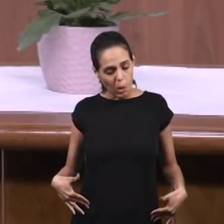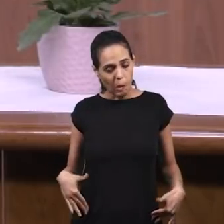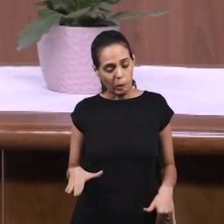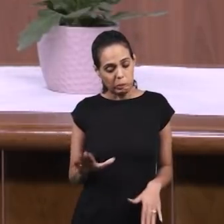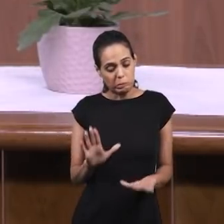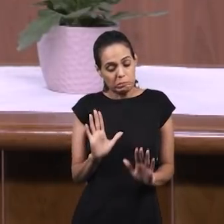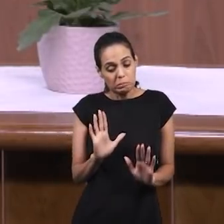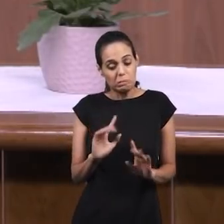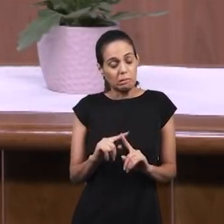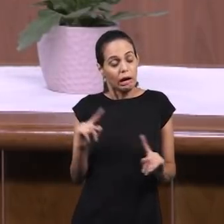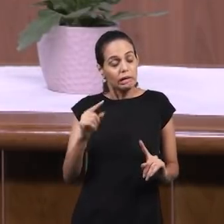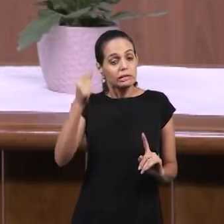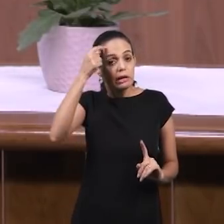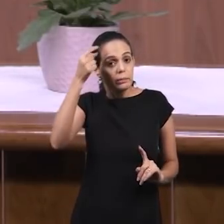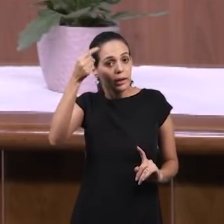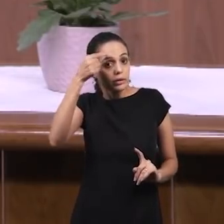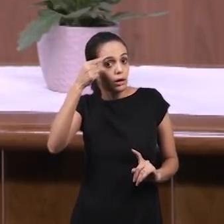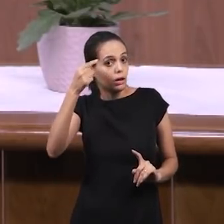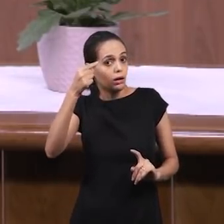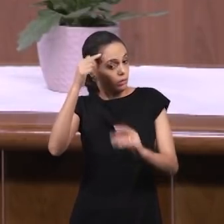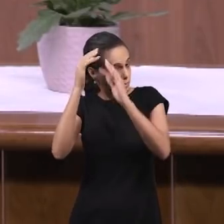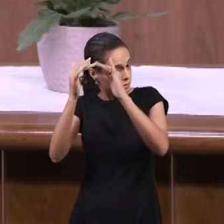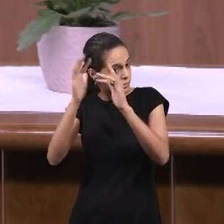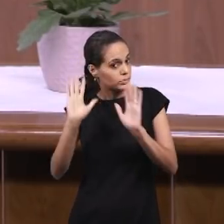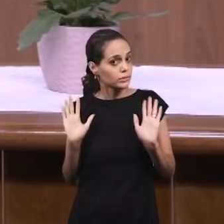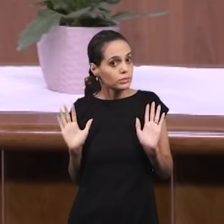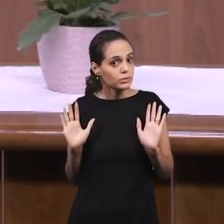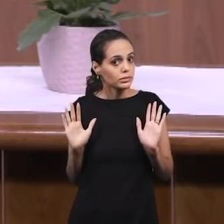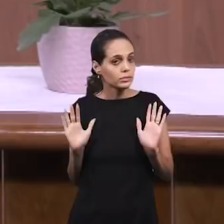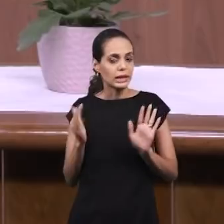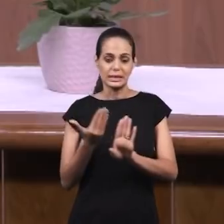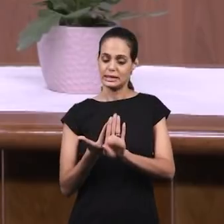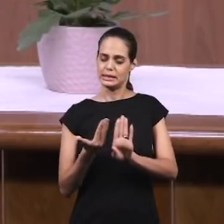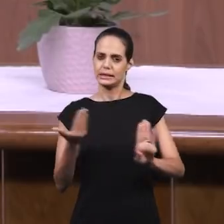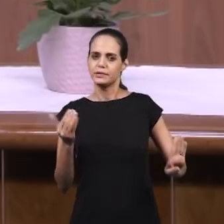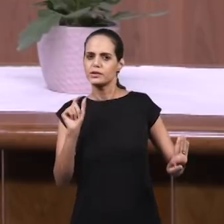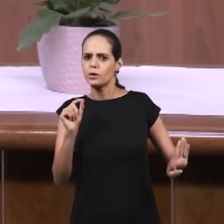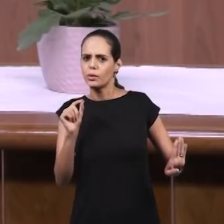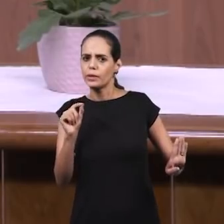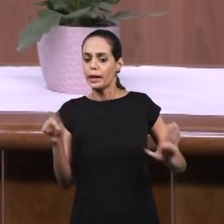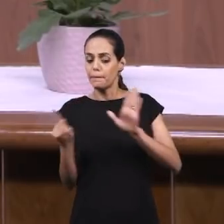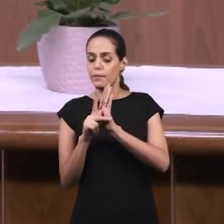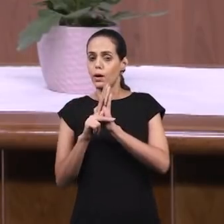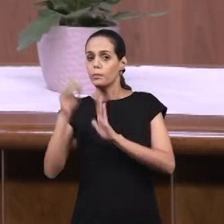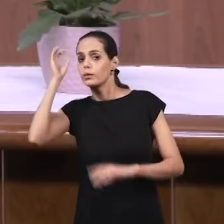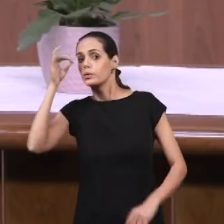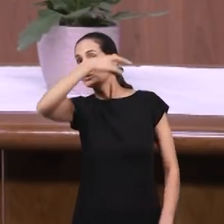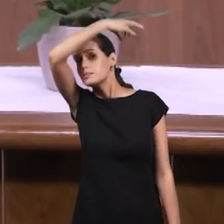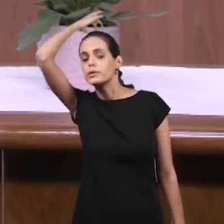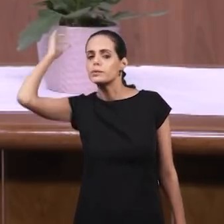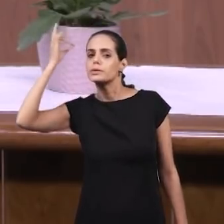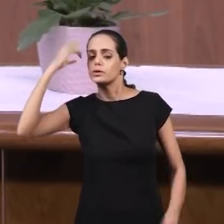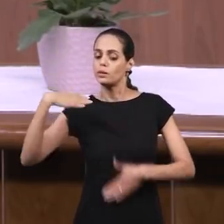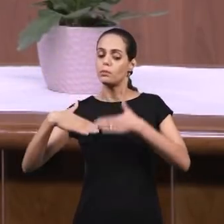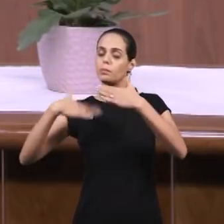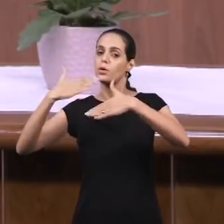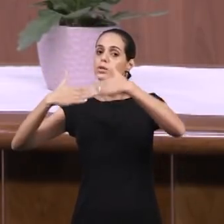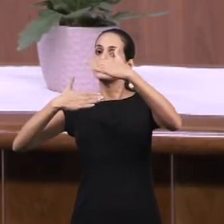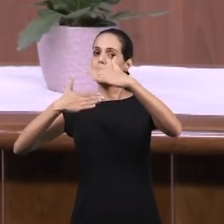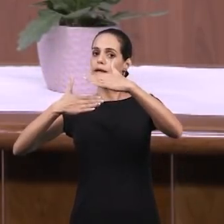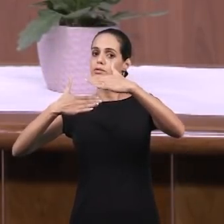ali funcionando. Então o que é santificação? A santificação, como diz Pedro, é no Espírito. O